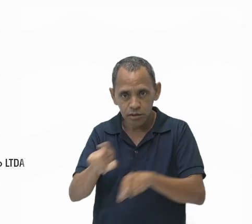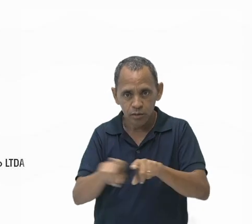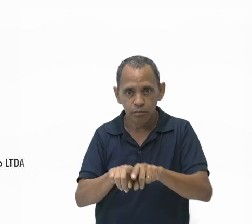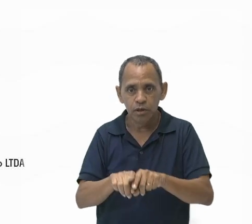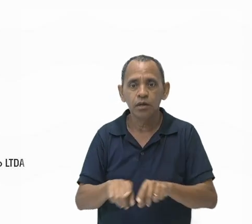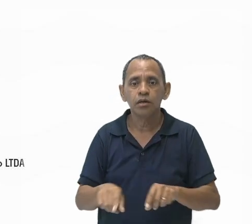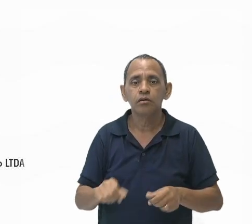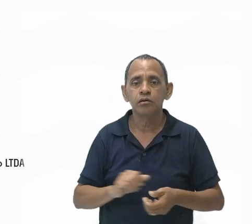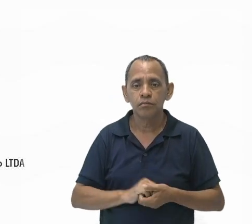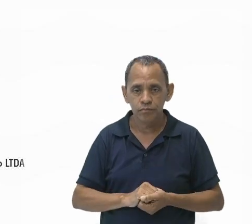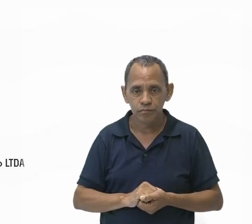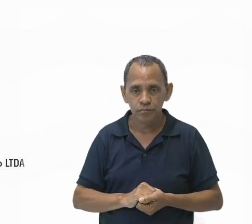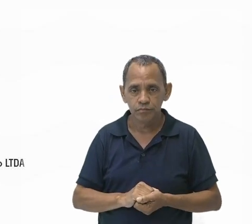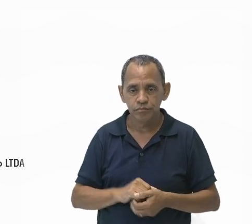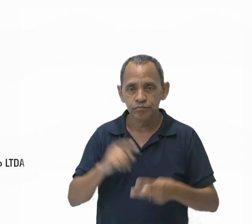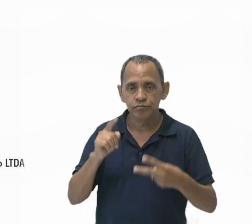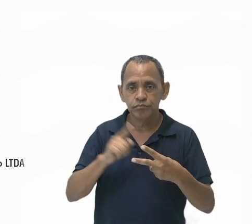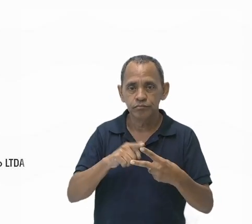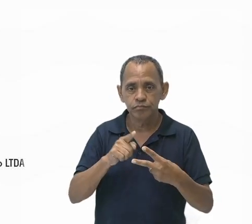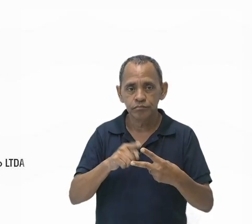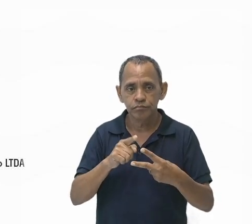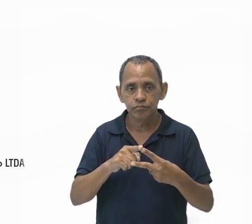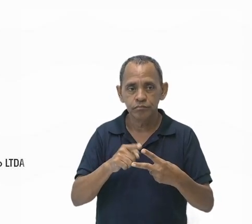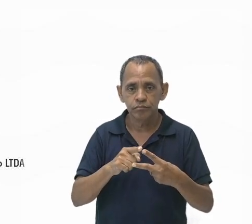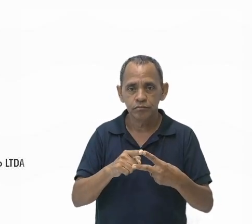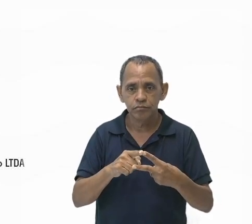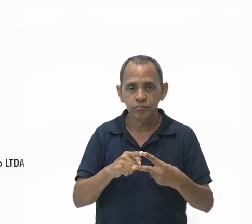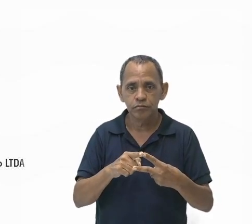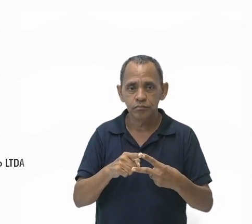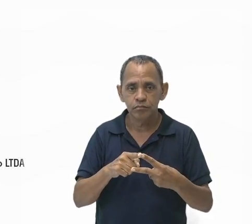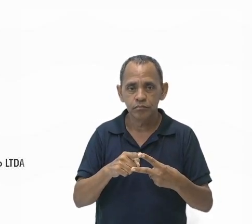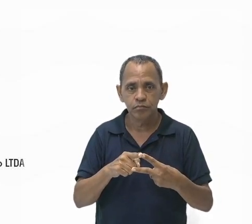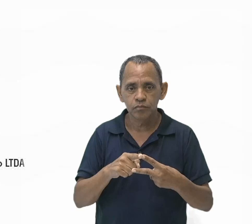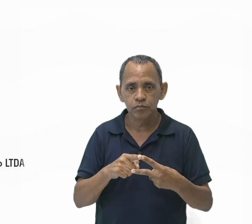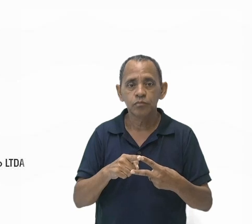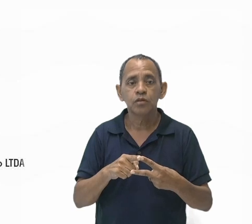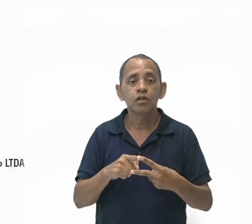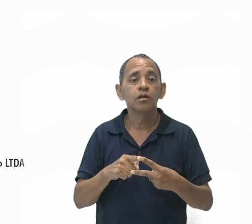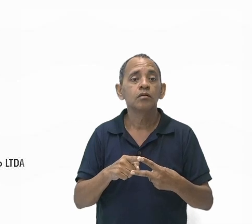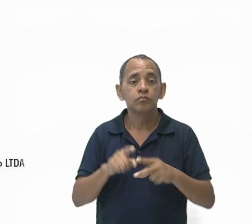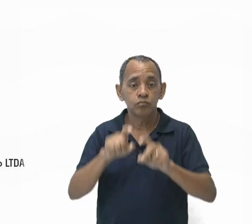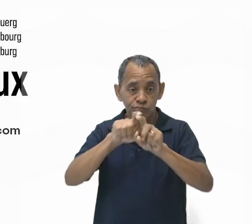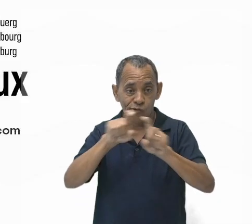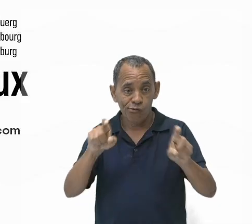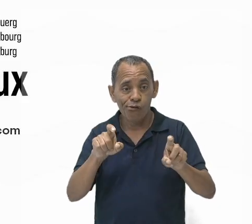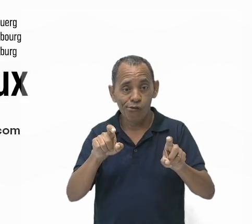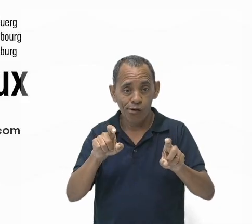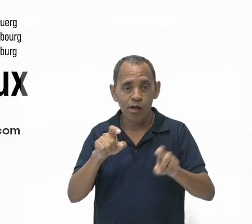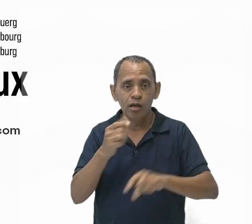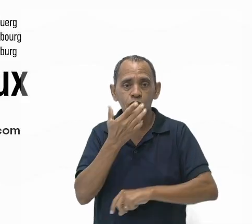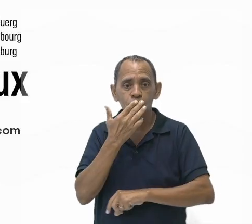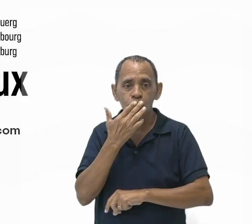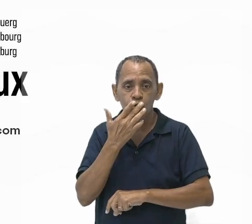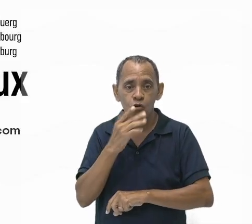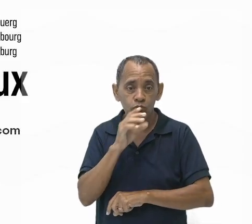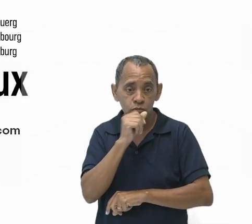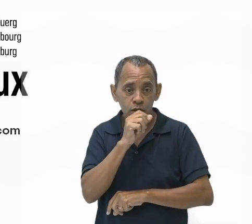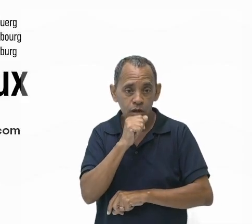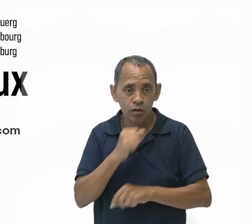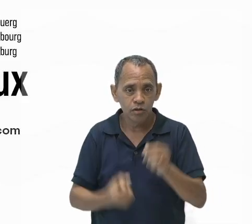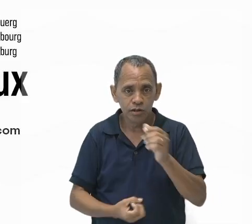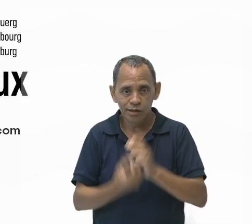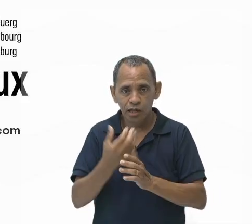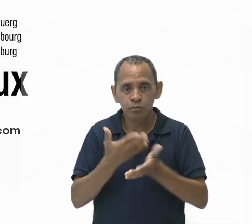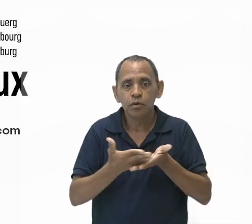União Europeia e também um pouco sobre o Mercosul. A começar com a União Europeia. Acompanhem comigo. Bem, a União